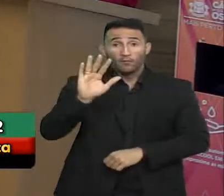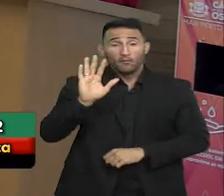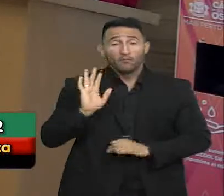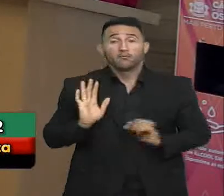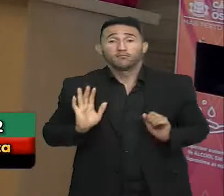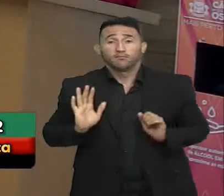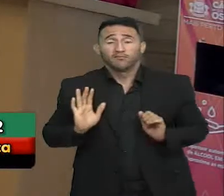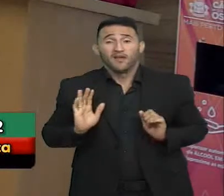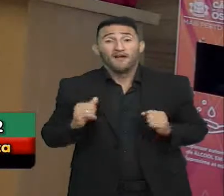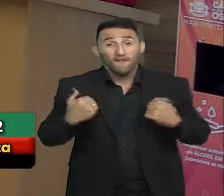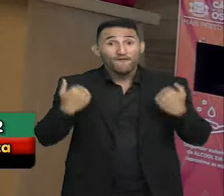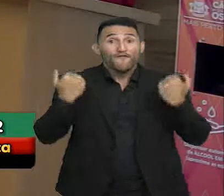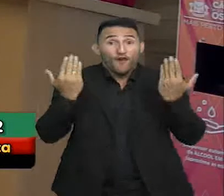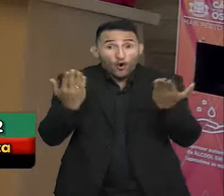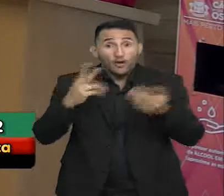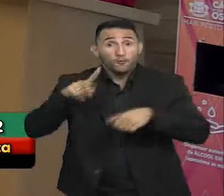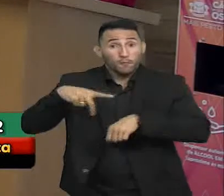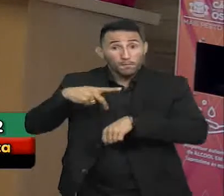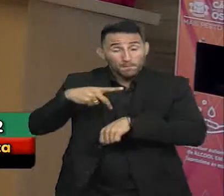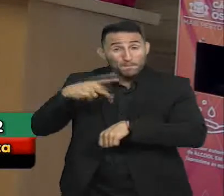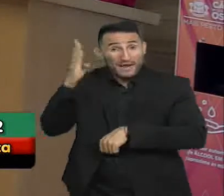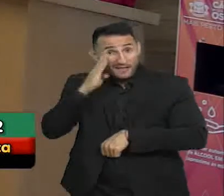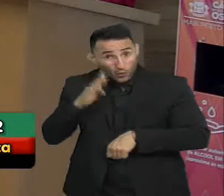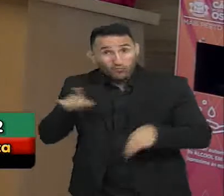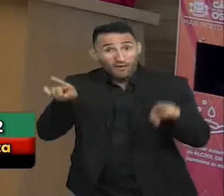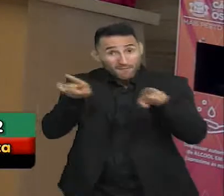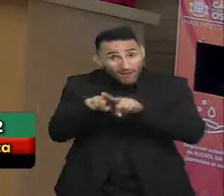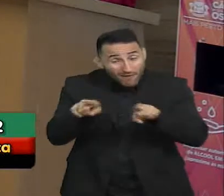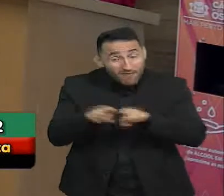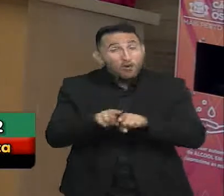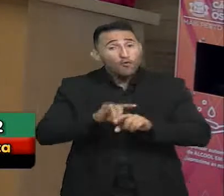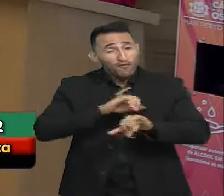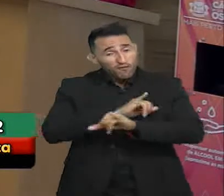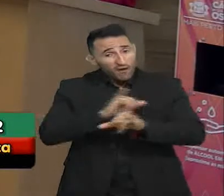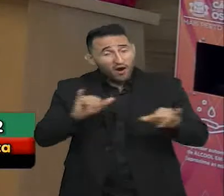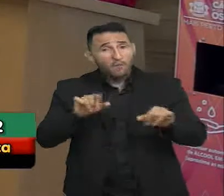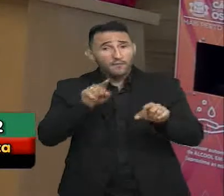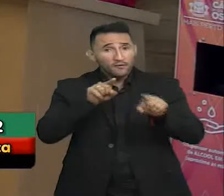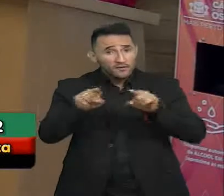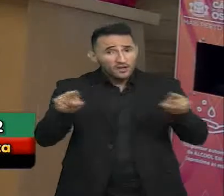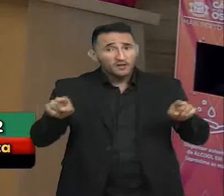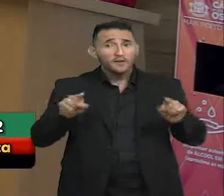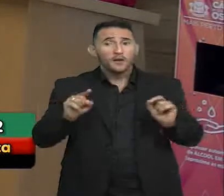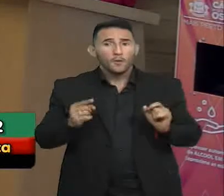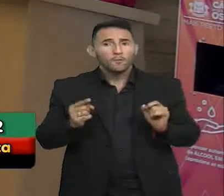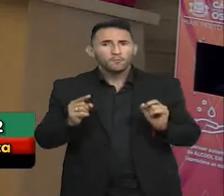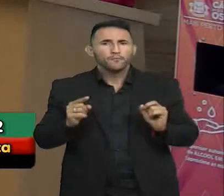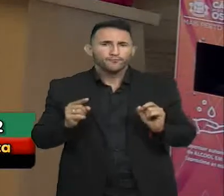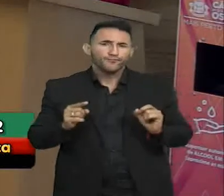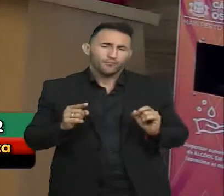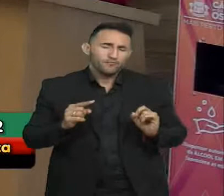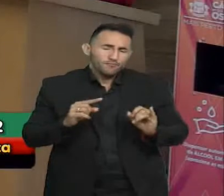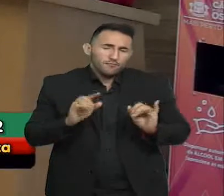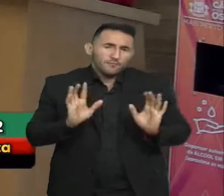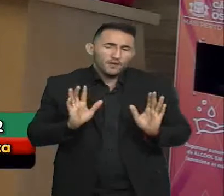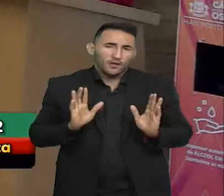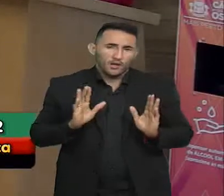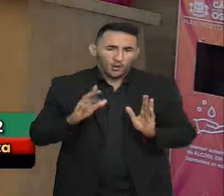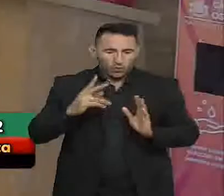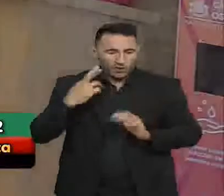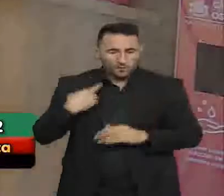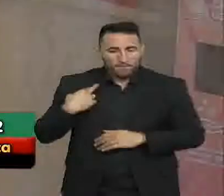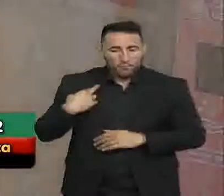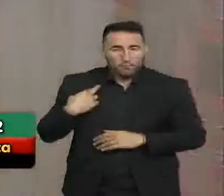E fora do país também. Eu digo para vocês, eu levei o fórum, né, por estar na